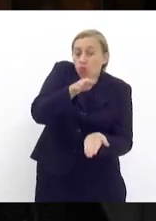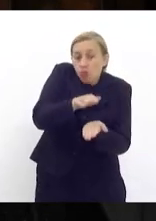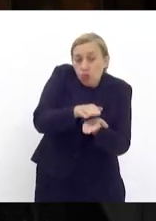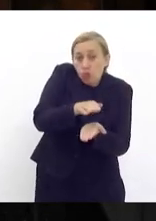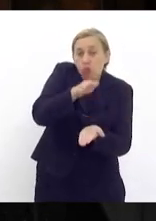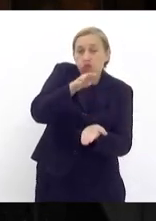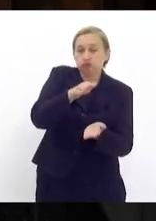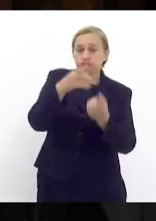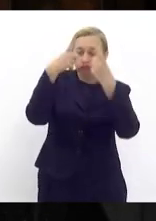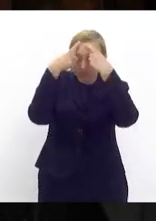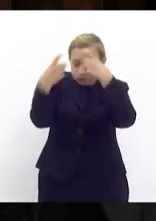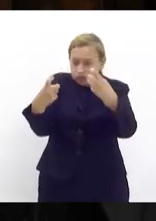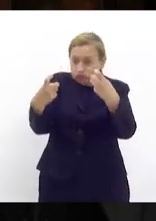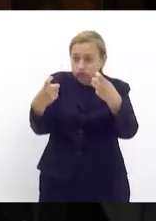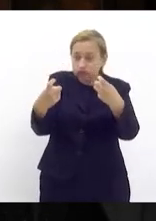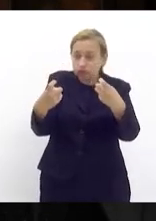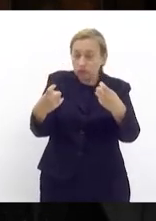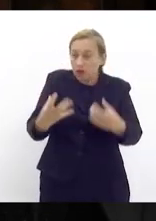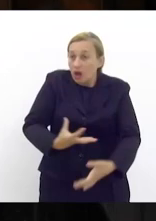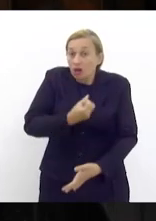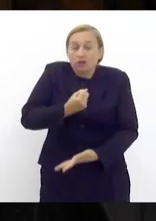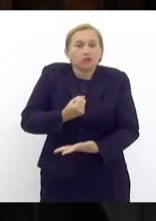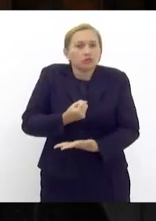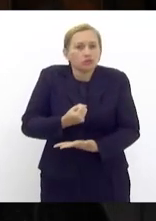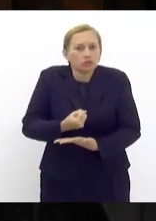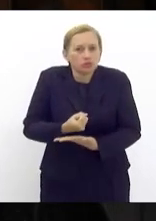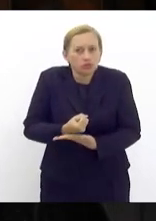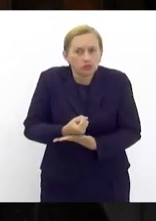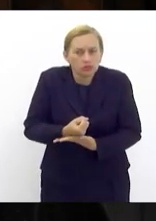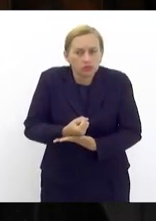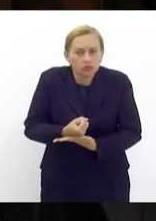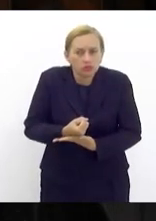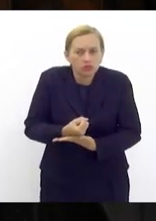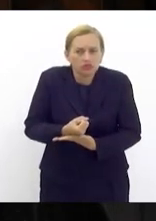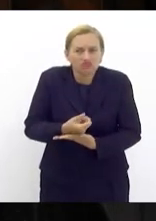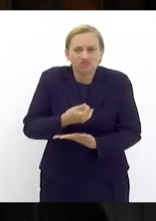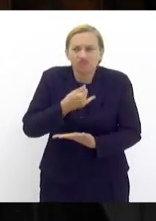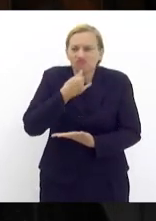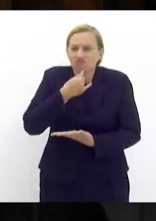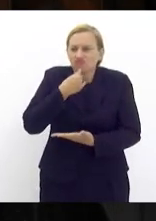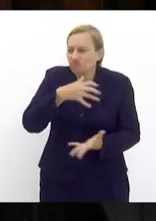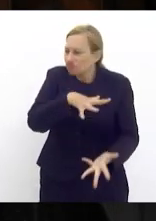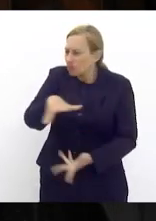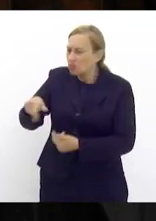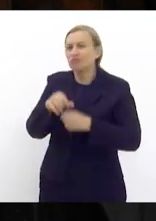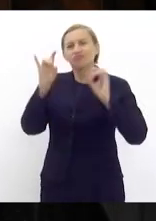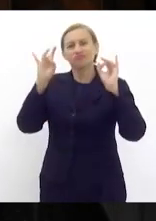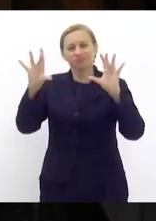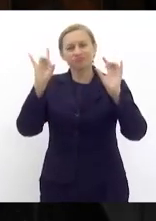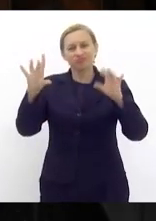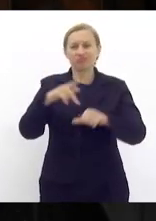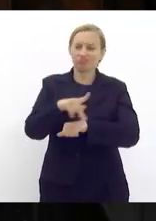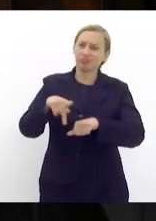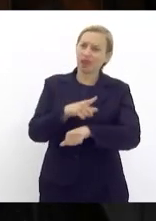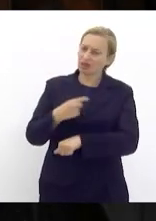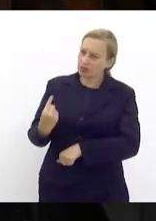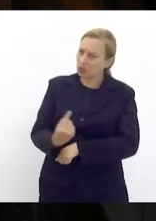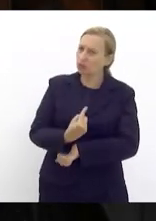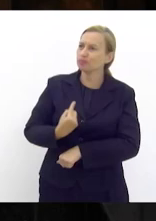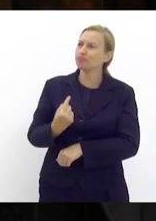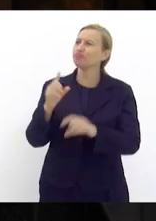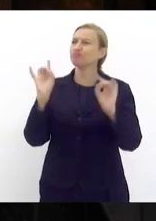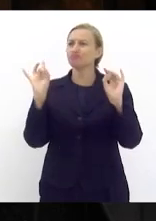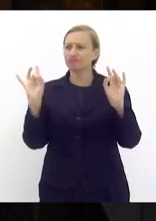violências assustador que abala o mundo, em especial o nosso país, em